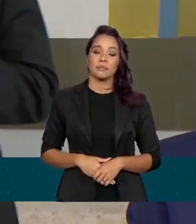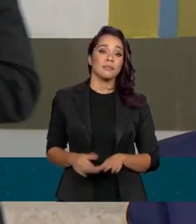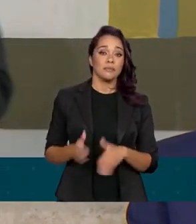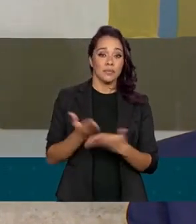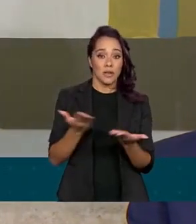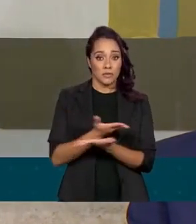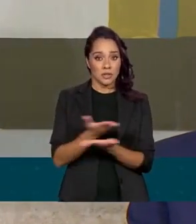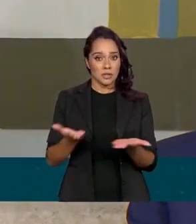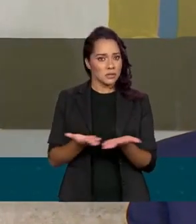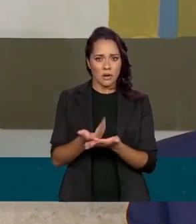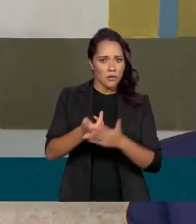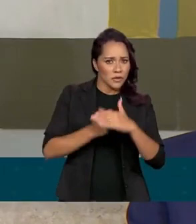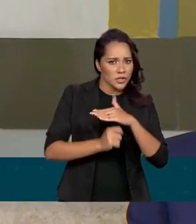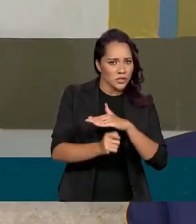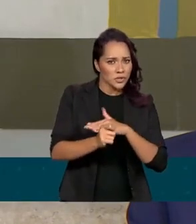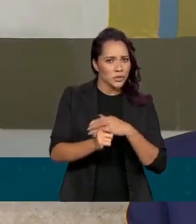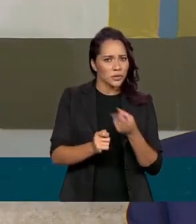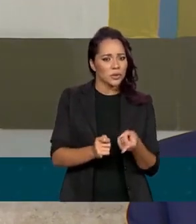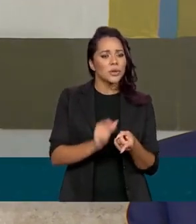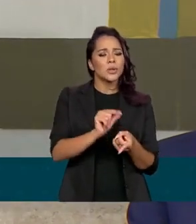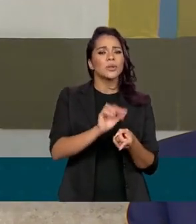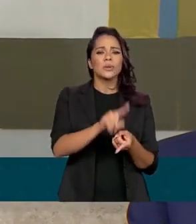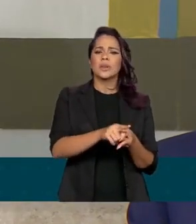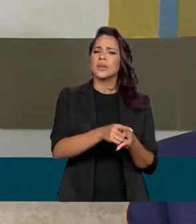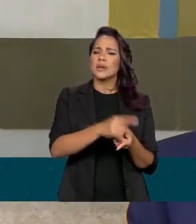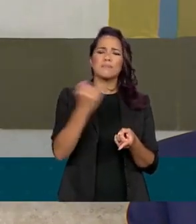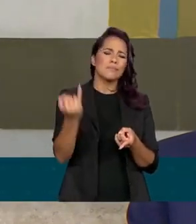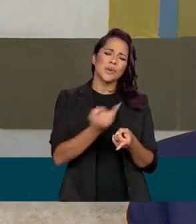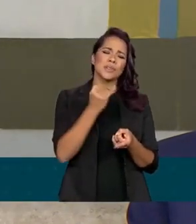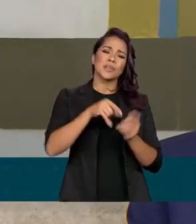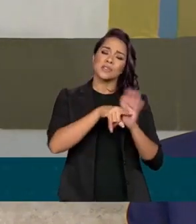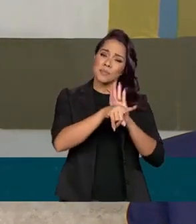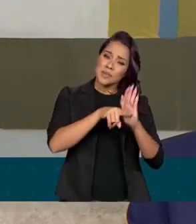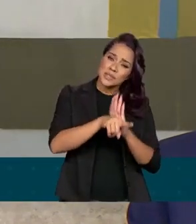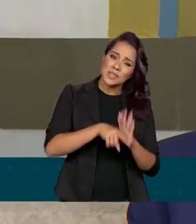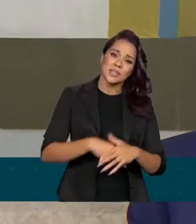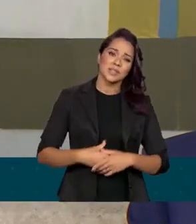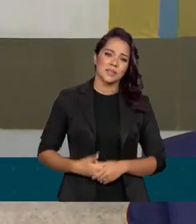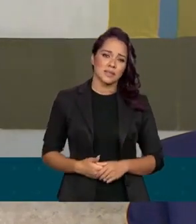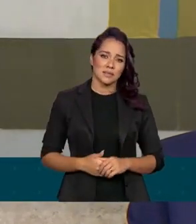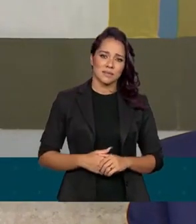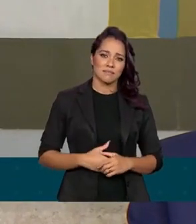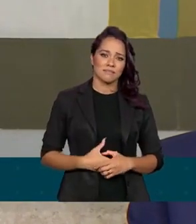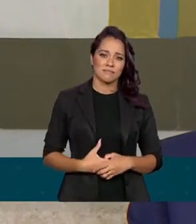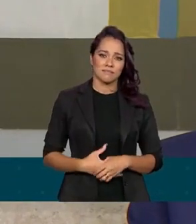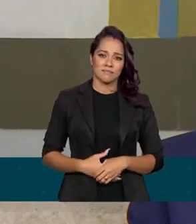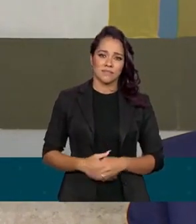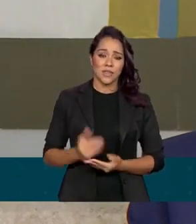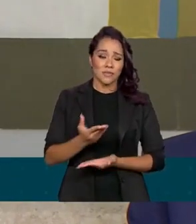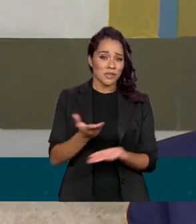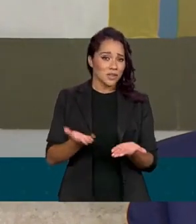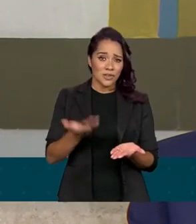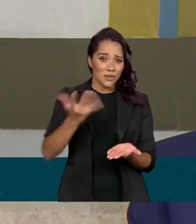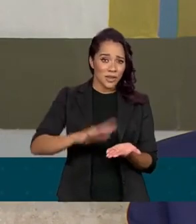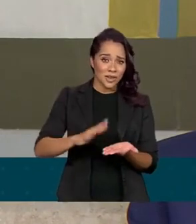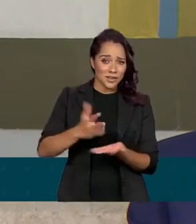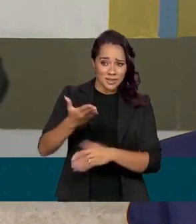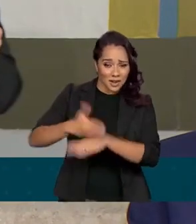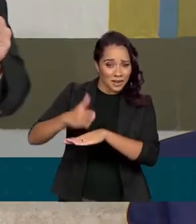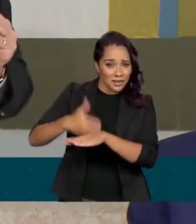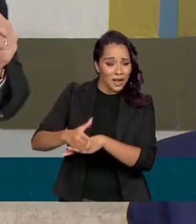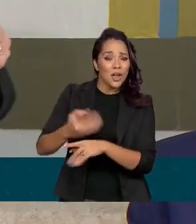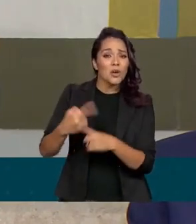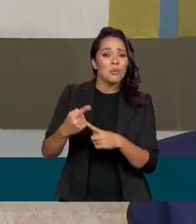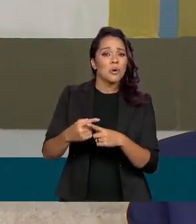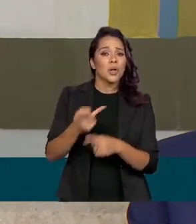Então você deixou de investir naquilo que é sagrado, que é pesquisa. Você deixou de qualificar,